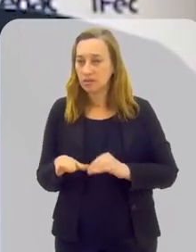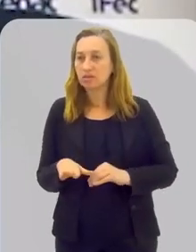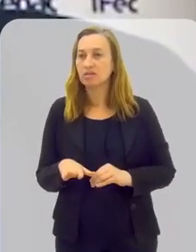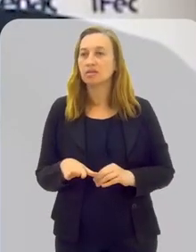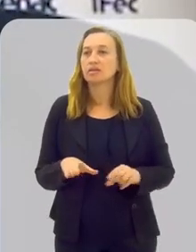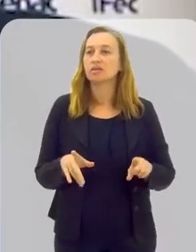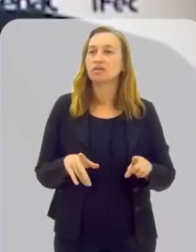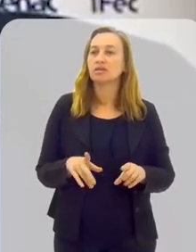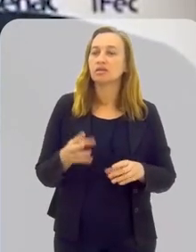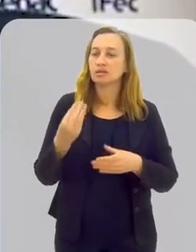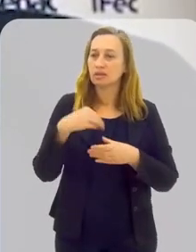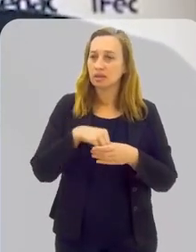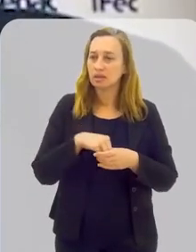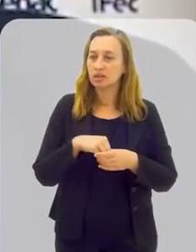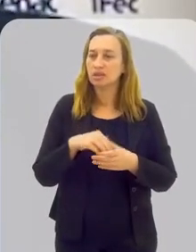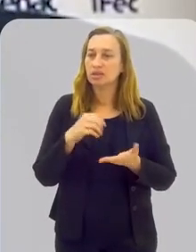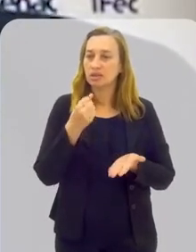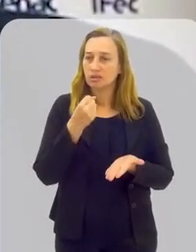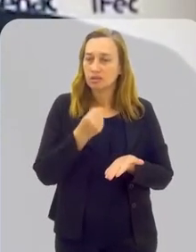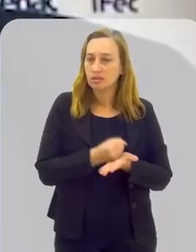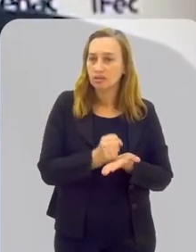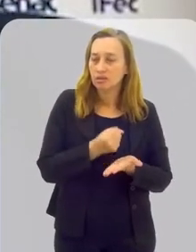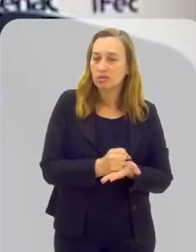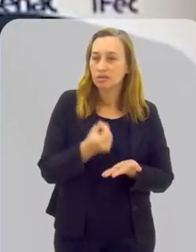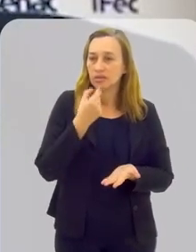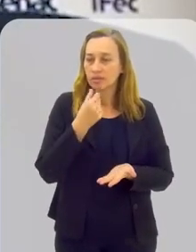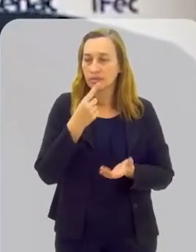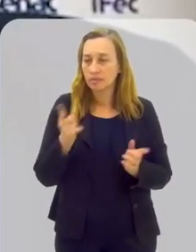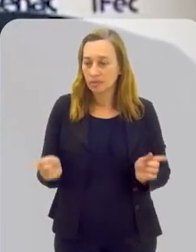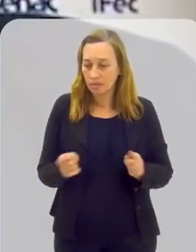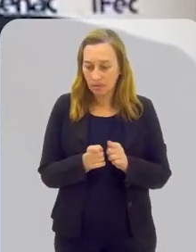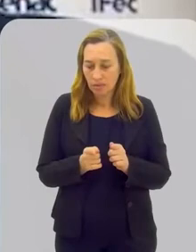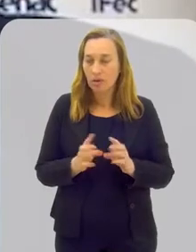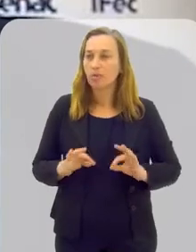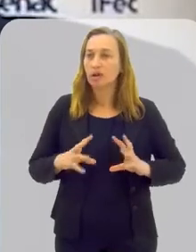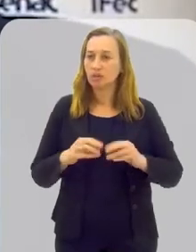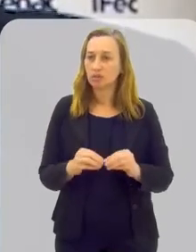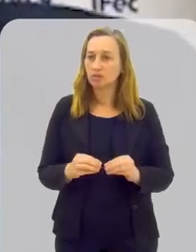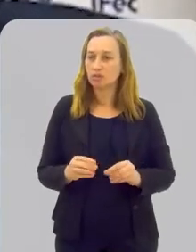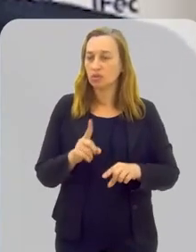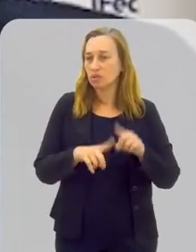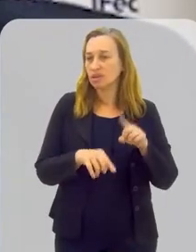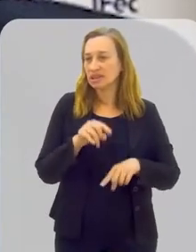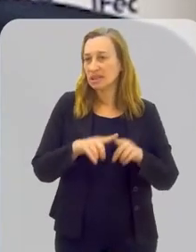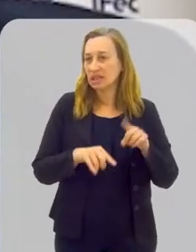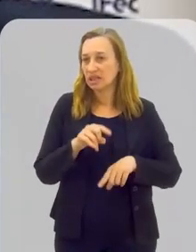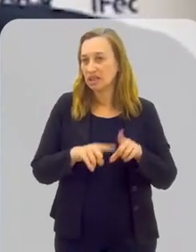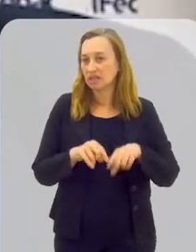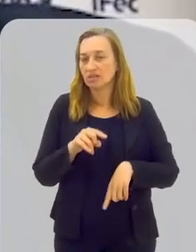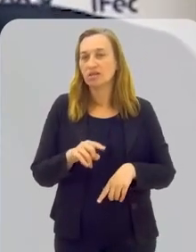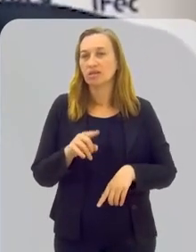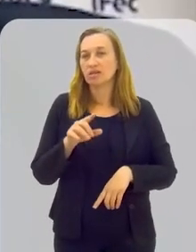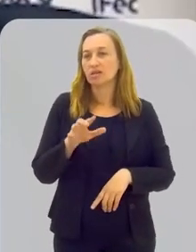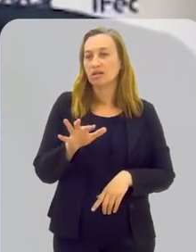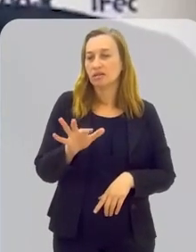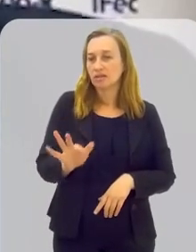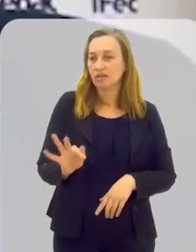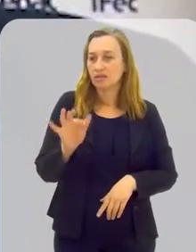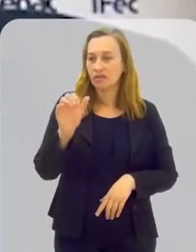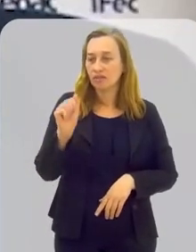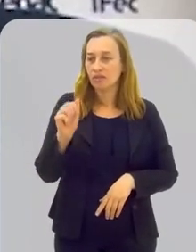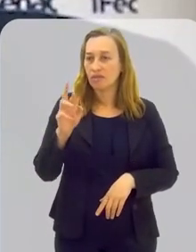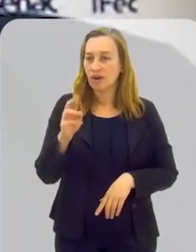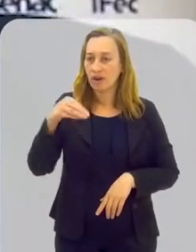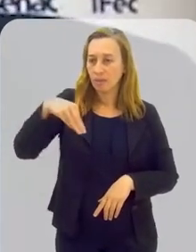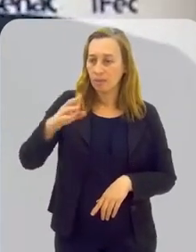é o medicamento a gente manda para incineração e ela fica dentro das Farmácias é uma máquina menor para tudo que for